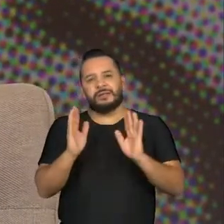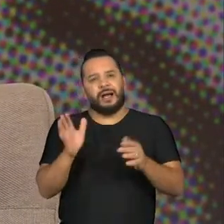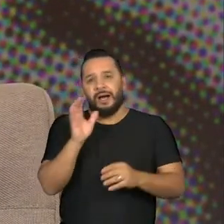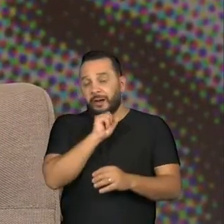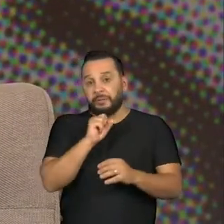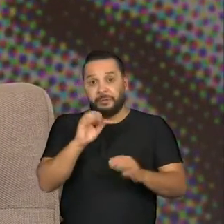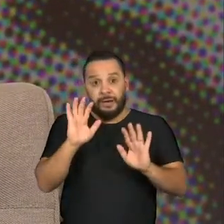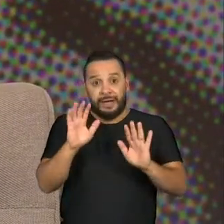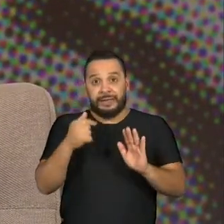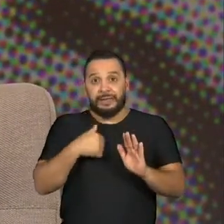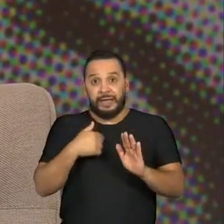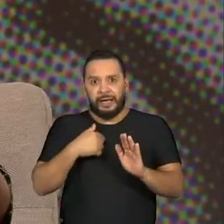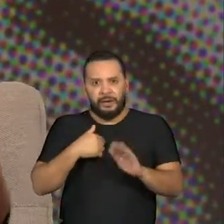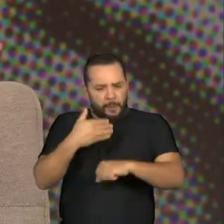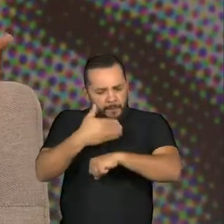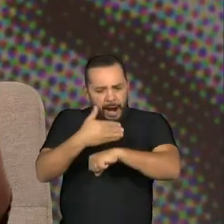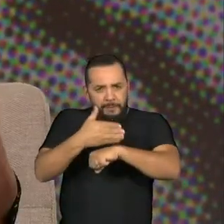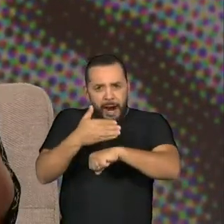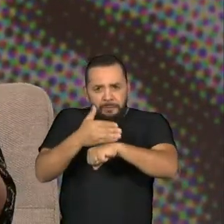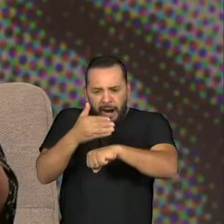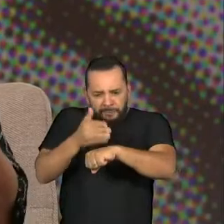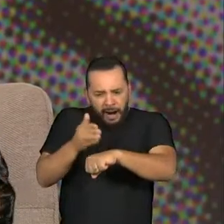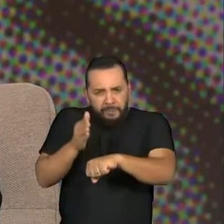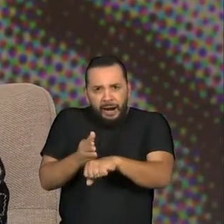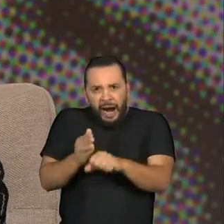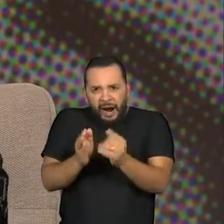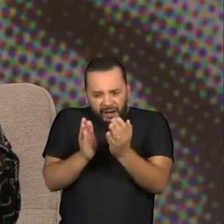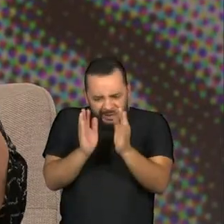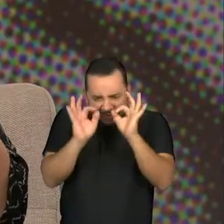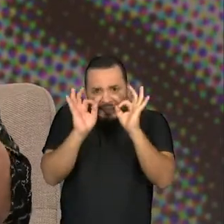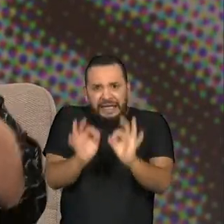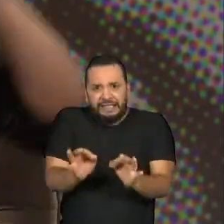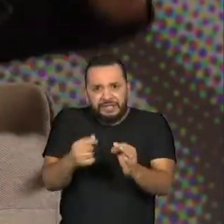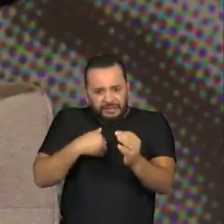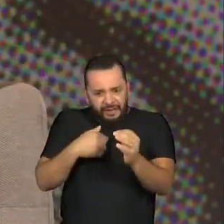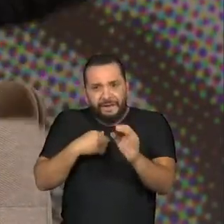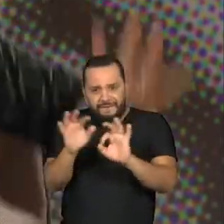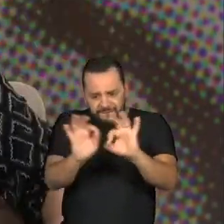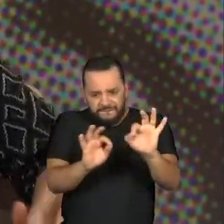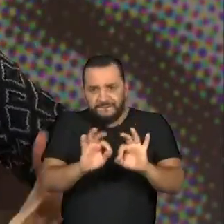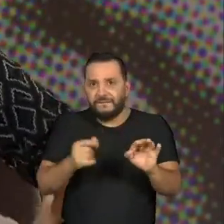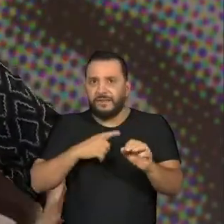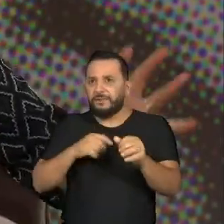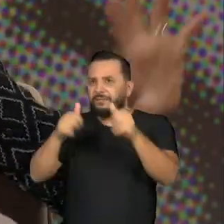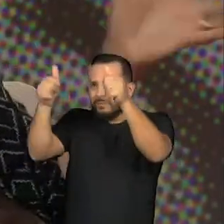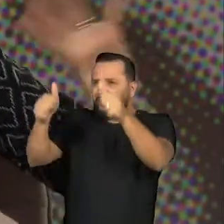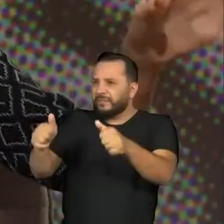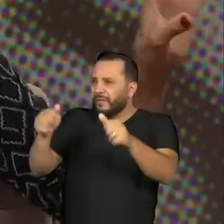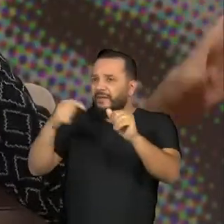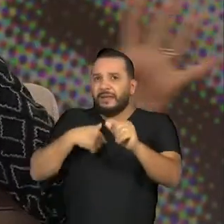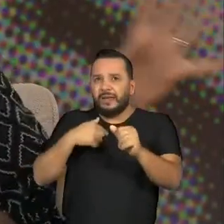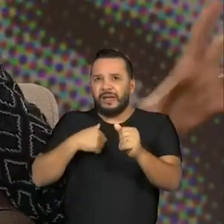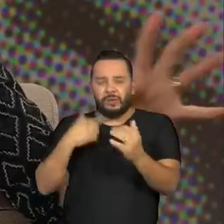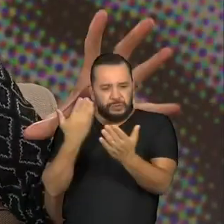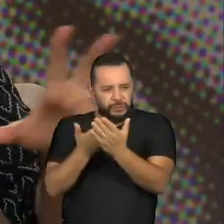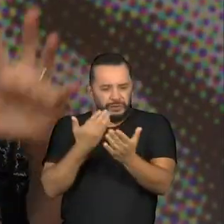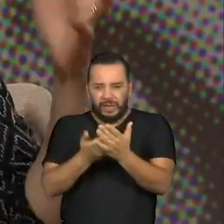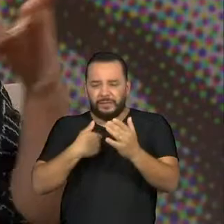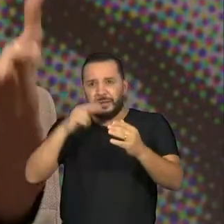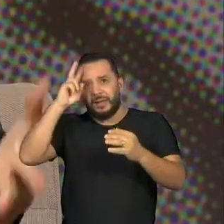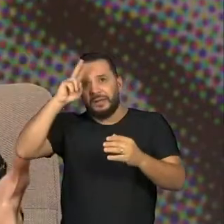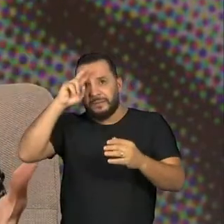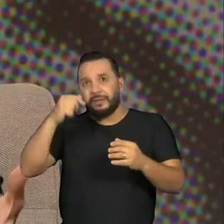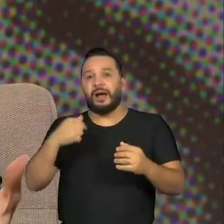mas eu era muito certinha. Eu fiz todo o desenho da cena, o coisa, eu botava na parede da coxia para eu me lembrar.